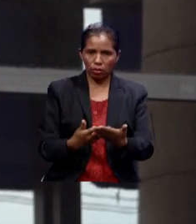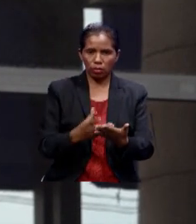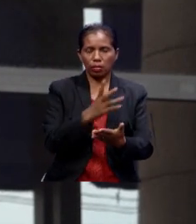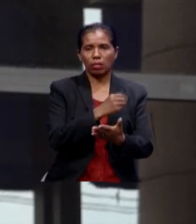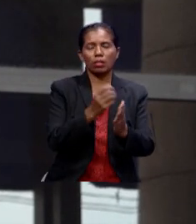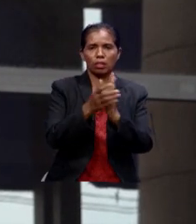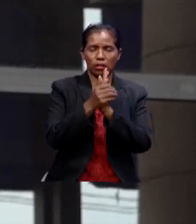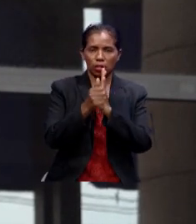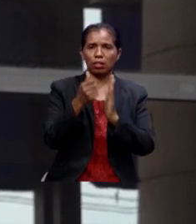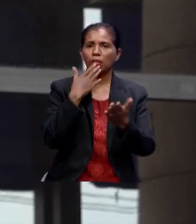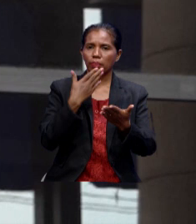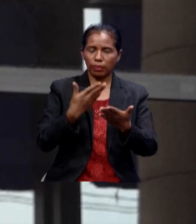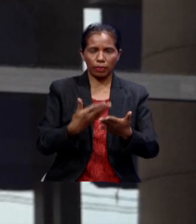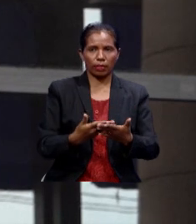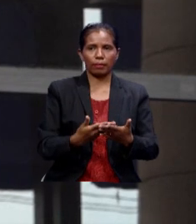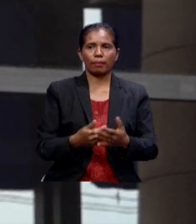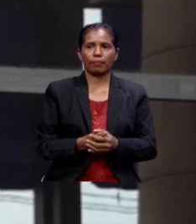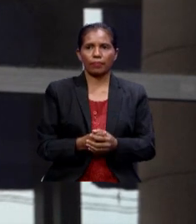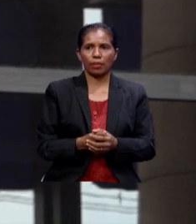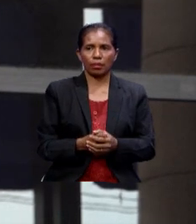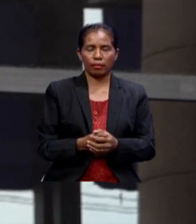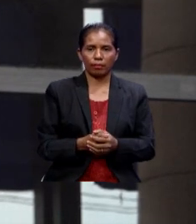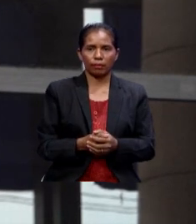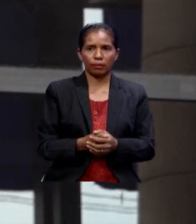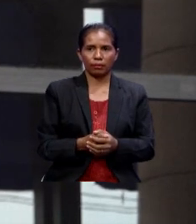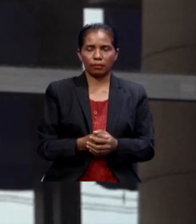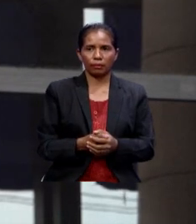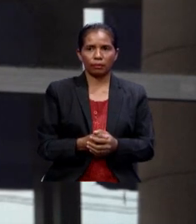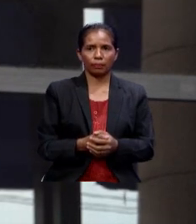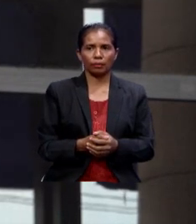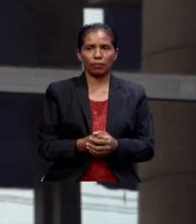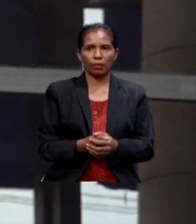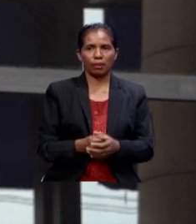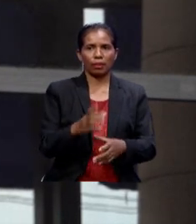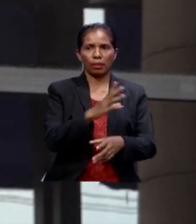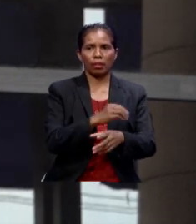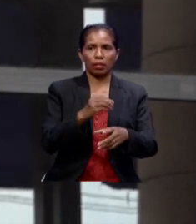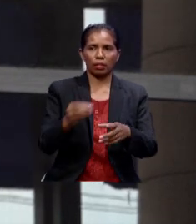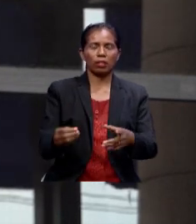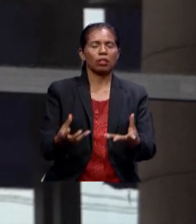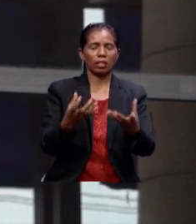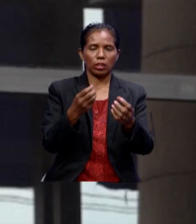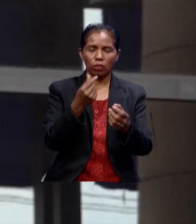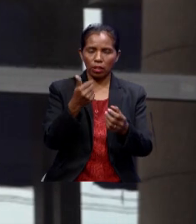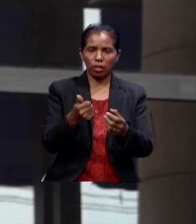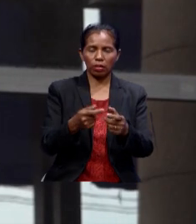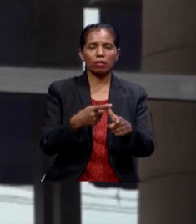acrio, do que quantidade. Menos eu do que para acrio.